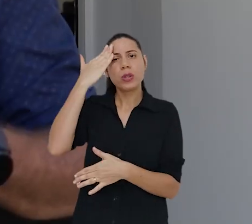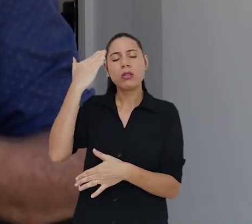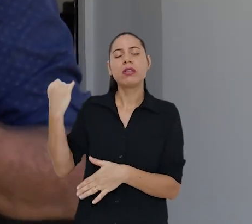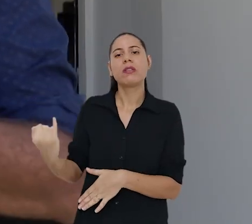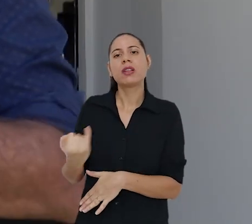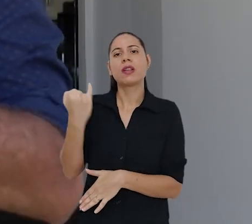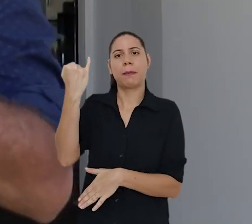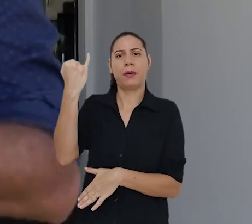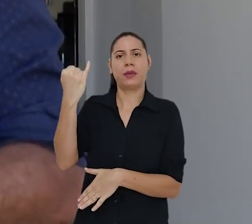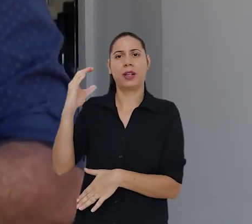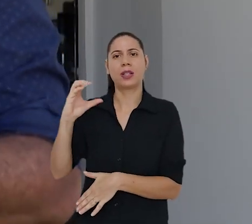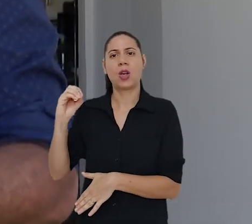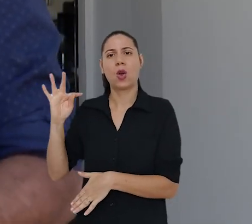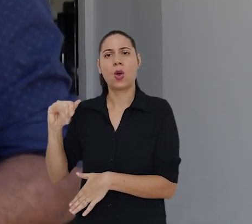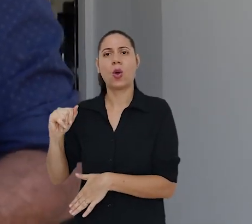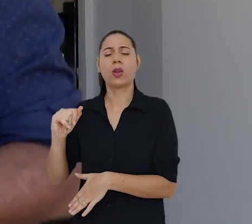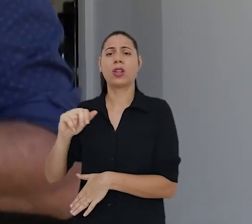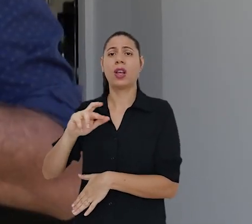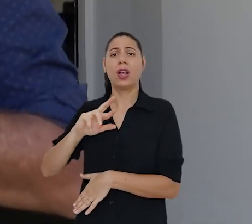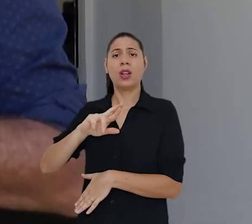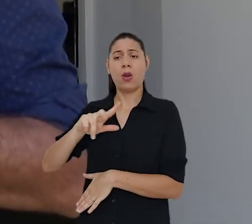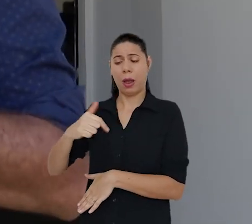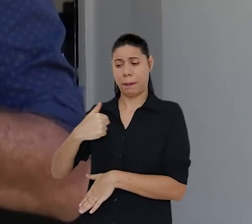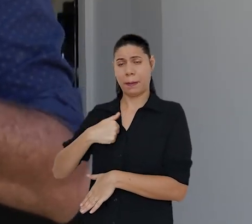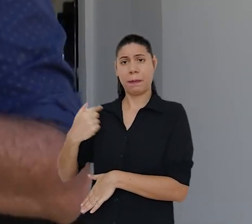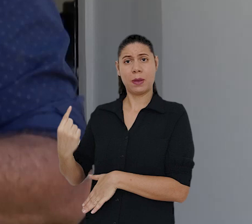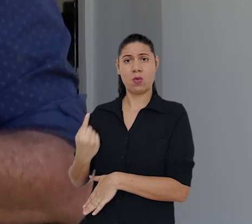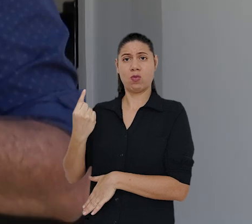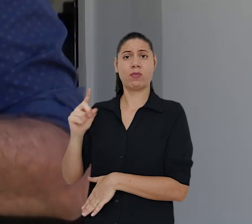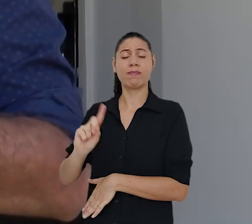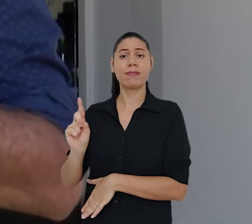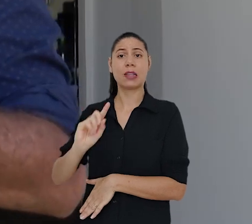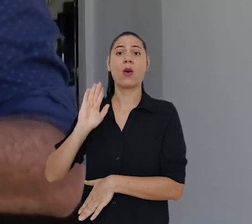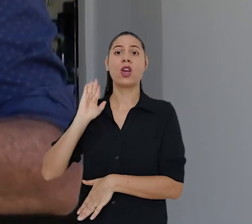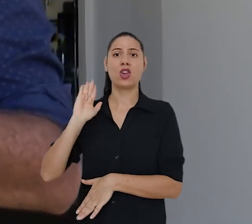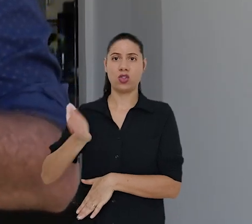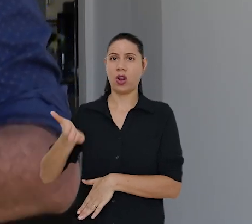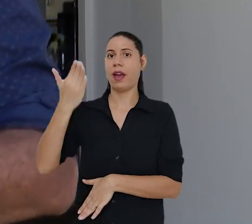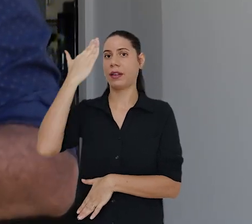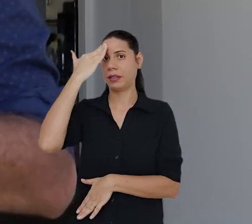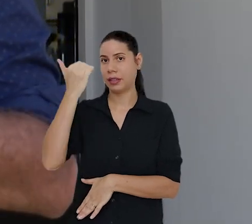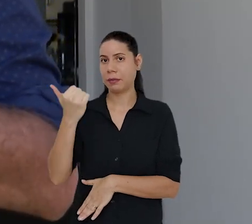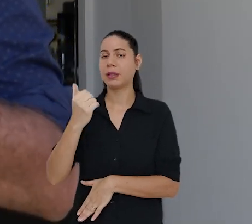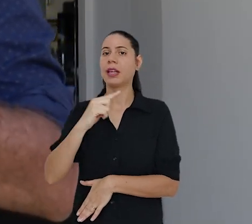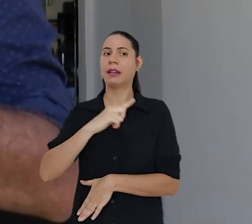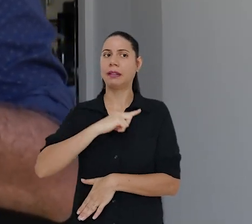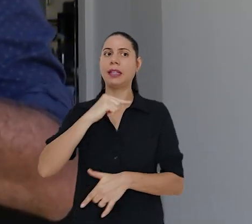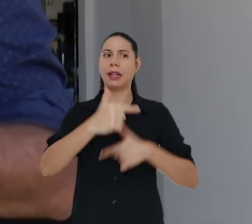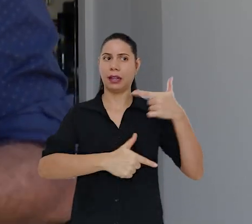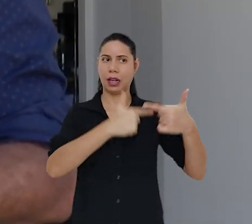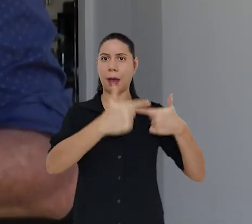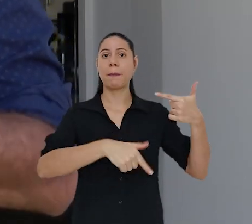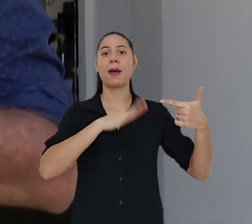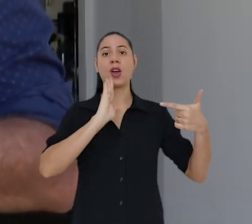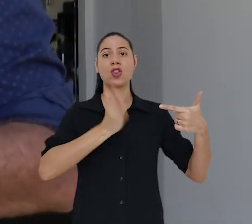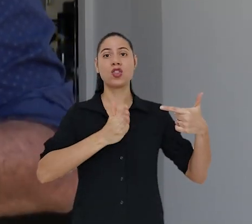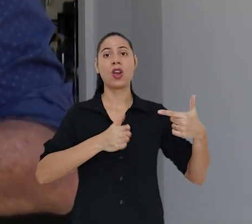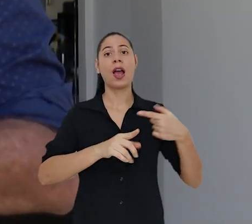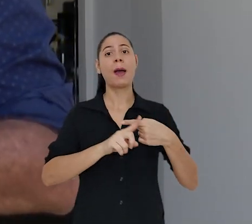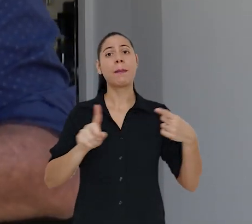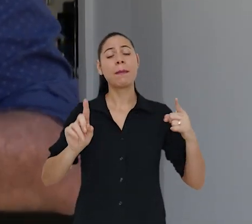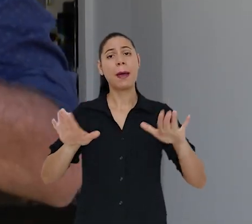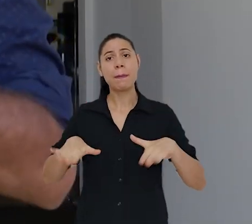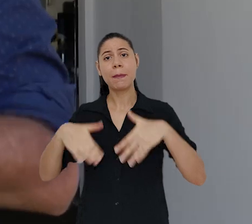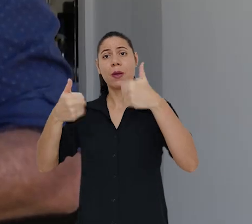um tempo atrás a importância das cotas, não só para mim, né, que já era, assim, eu tinha um emprego, mas